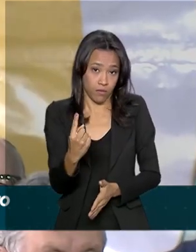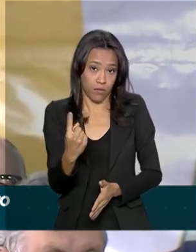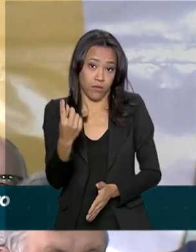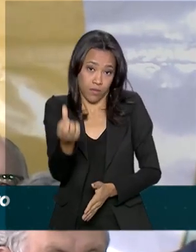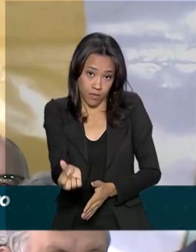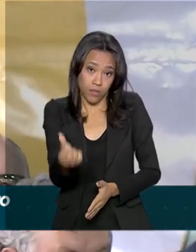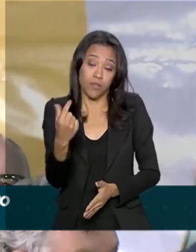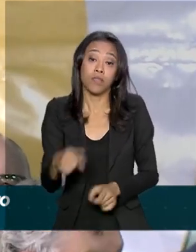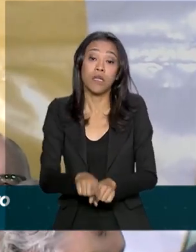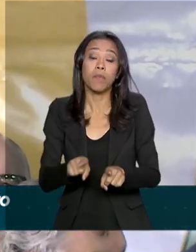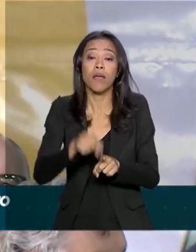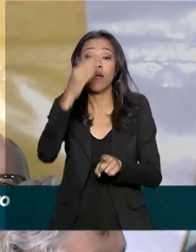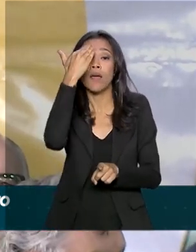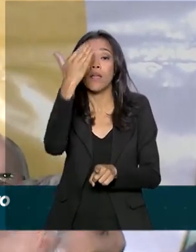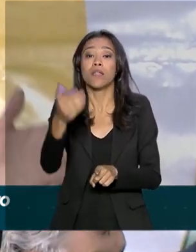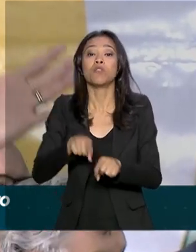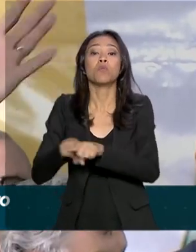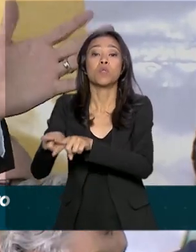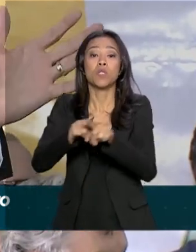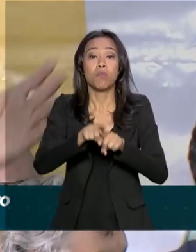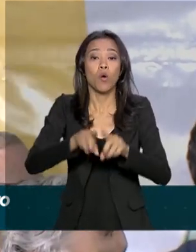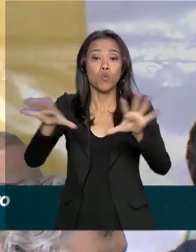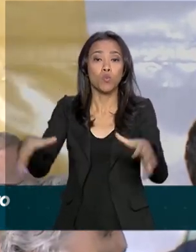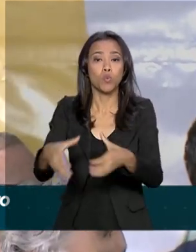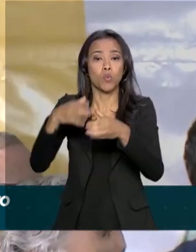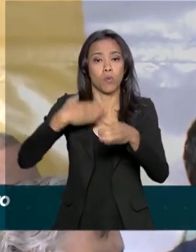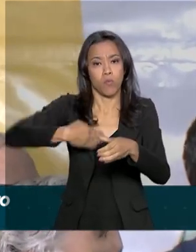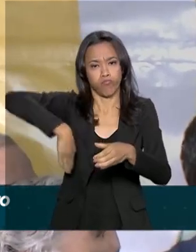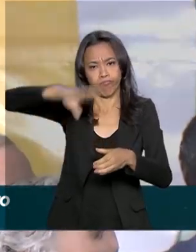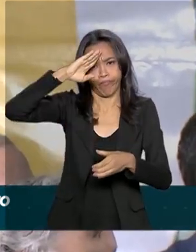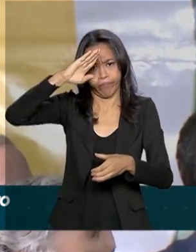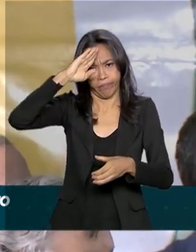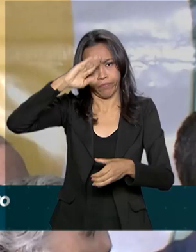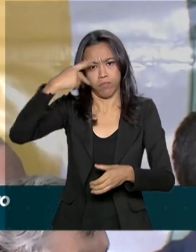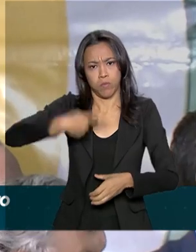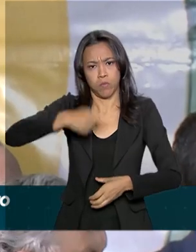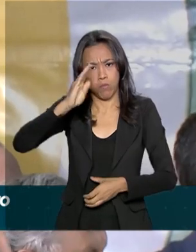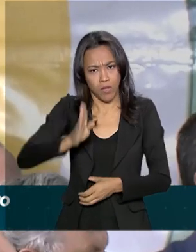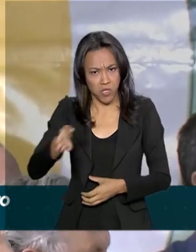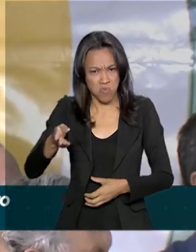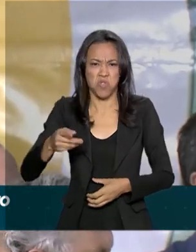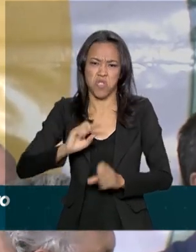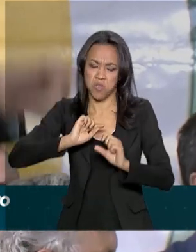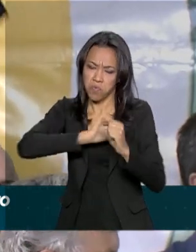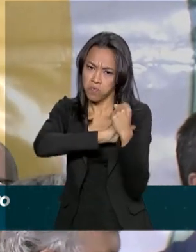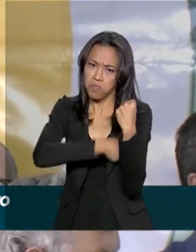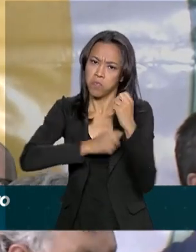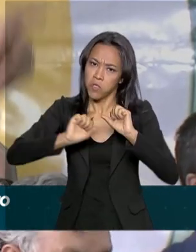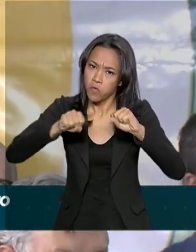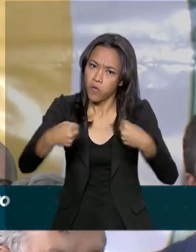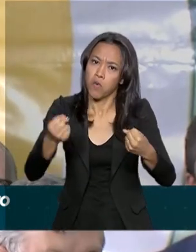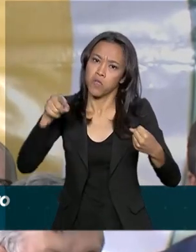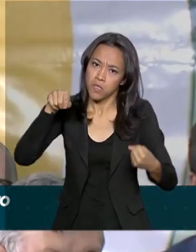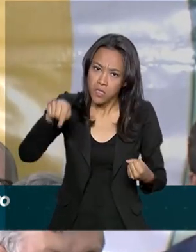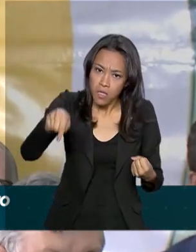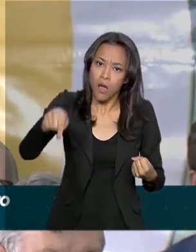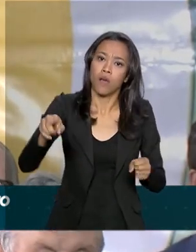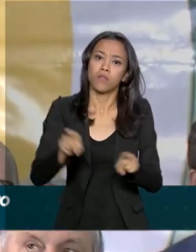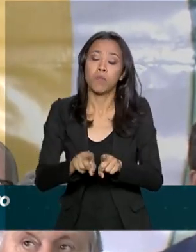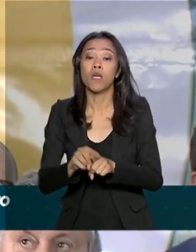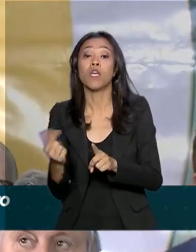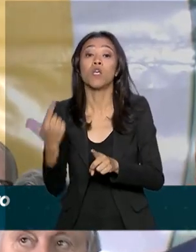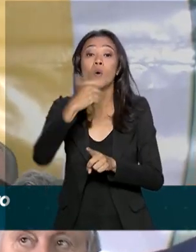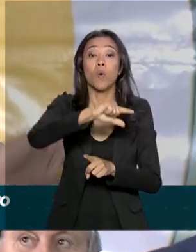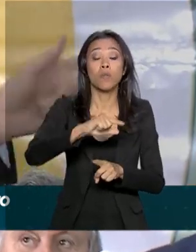meus irmãos do Exército Brasileiro, que não têm medido esforço. Não só aqui, bem como lá na BR-163, no